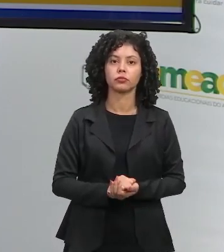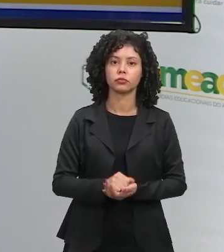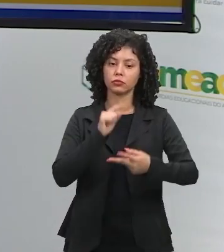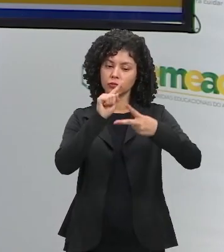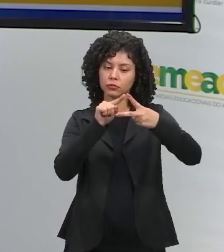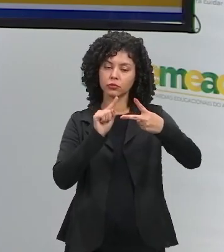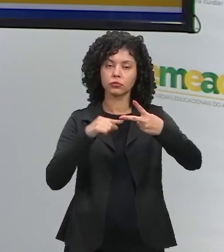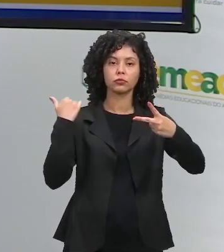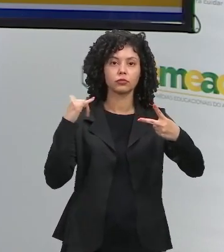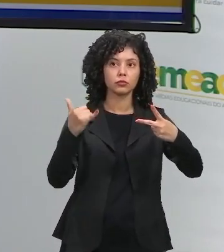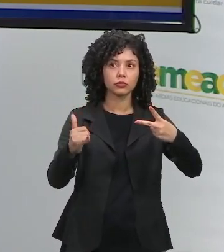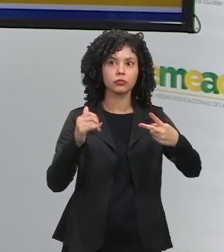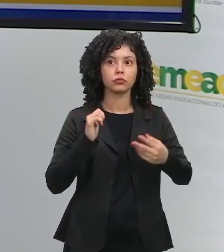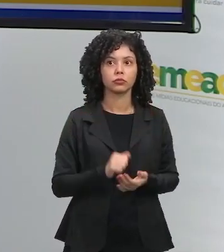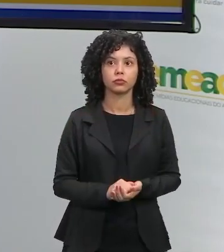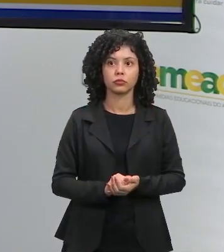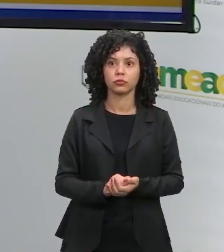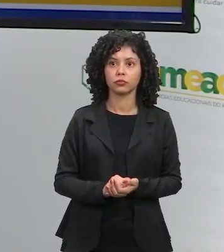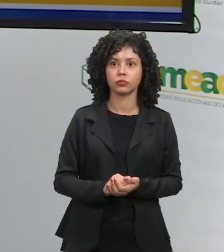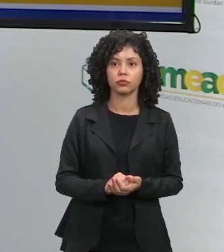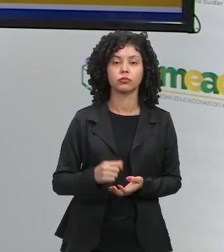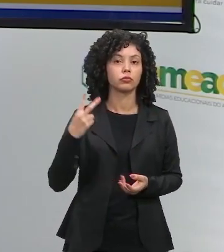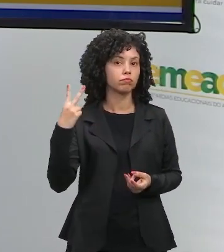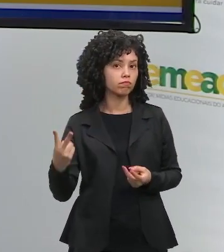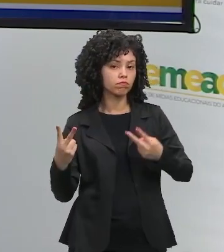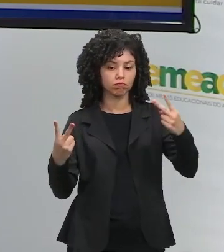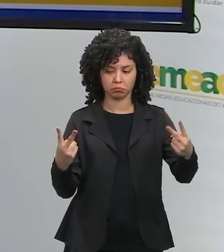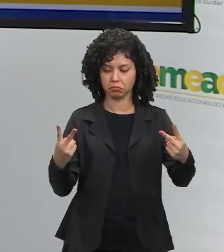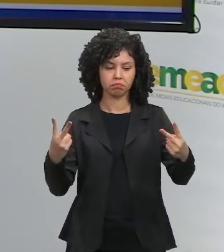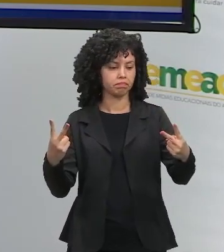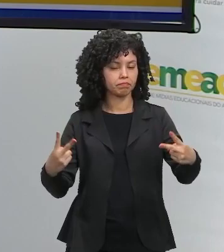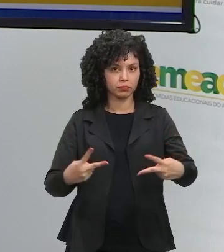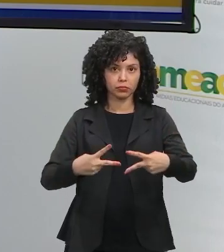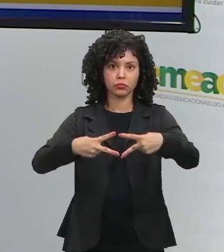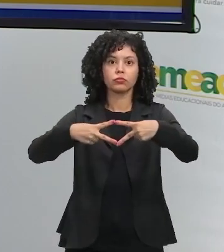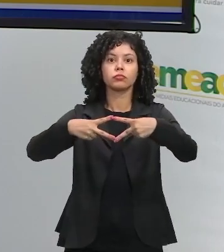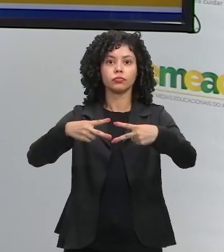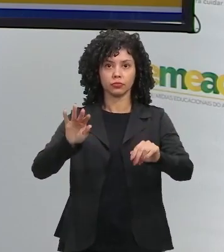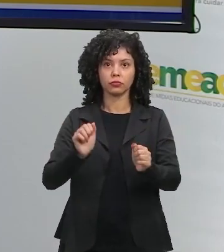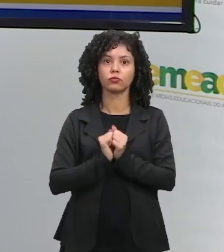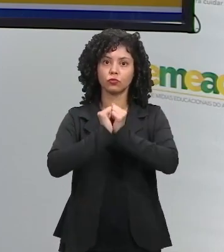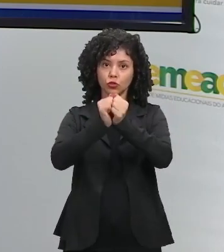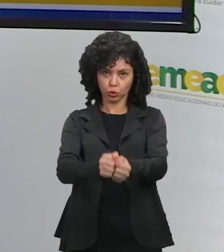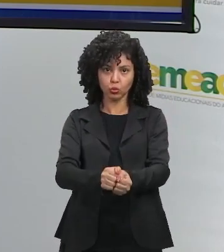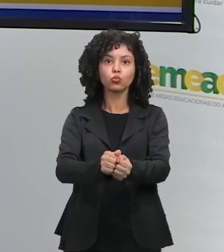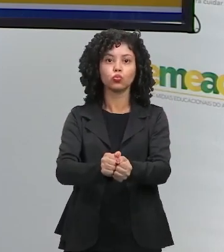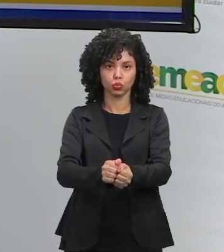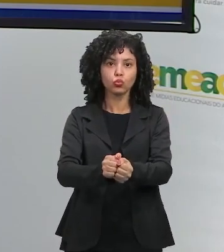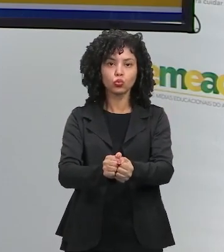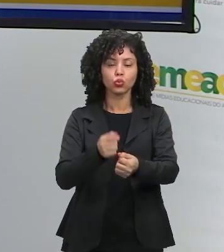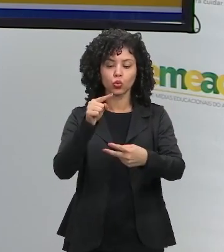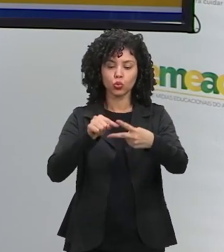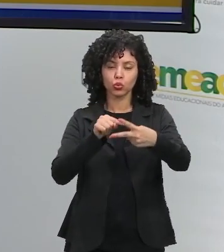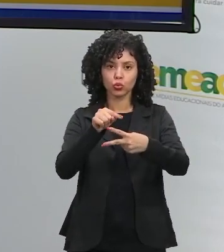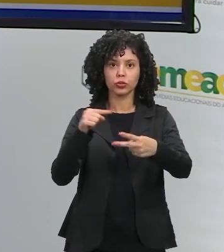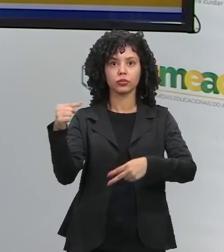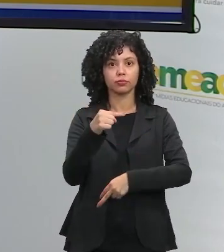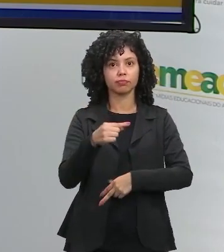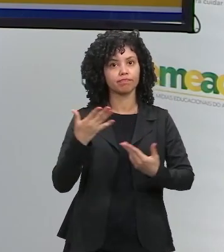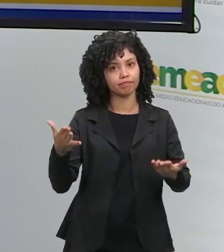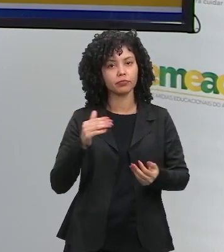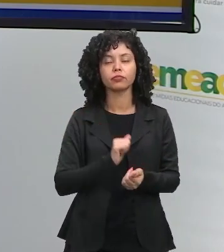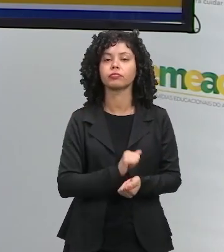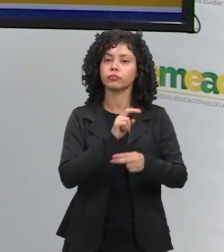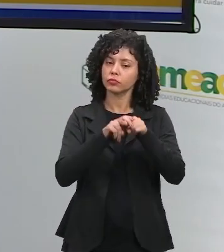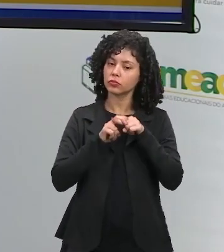dois elétrons nesse átomo, mas eu também tenho dois prótons. 2 com menos 2 vai dar 0. Então, por